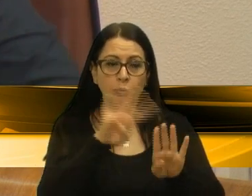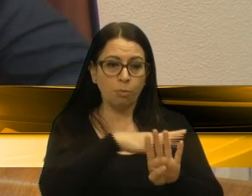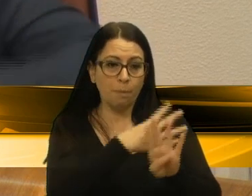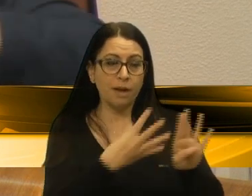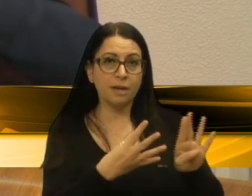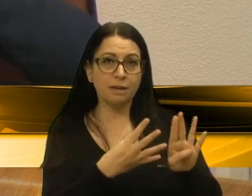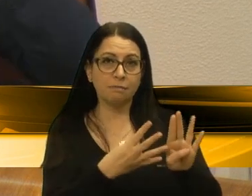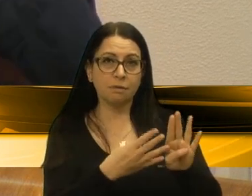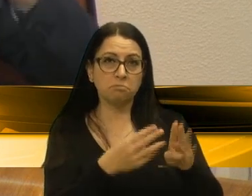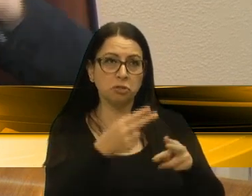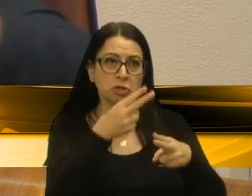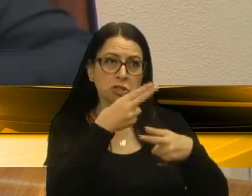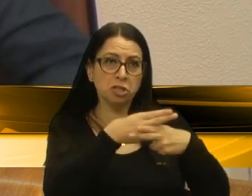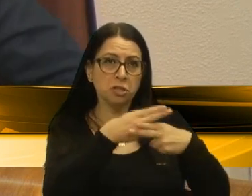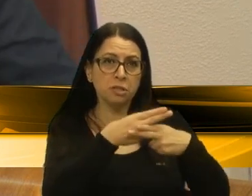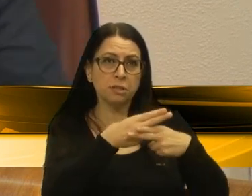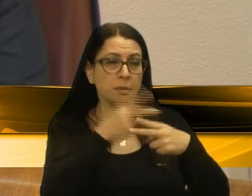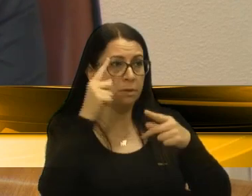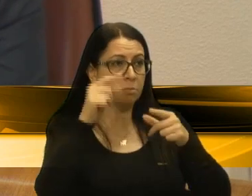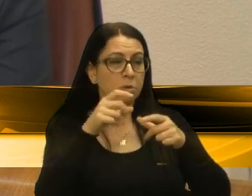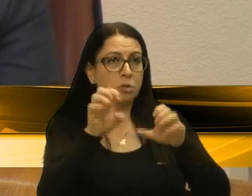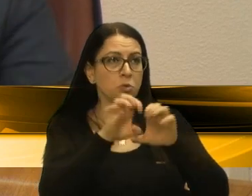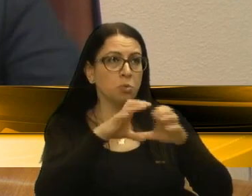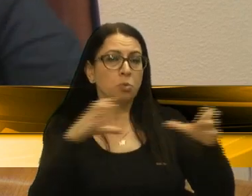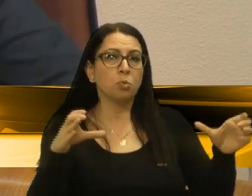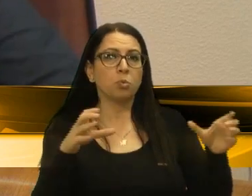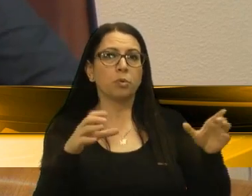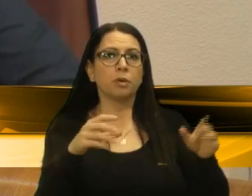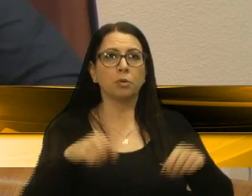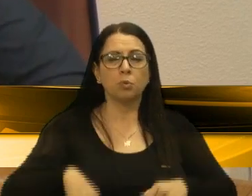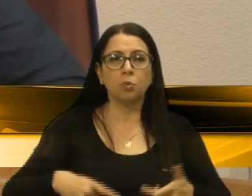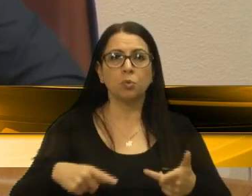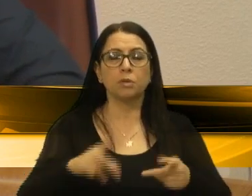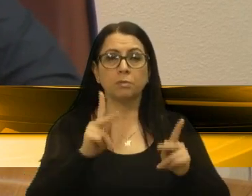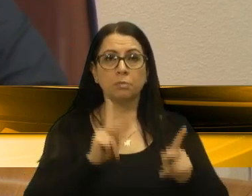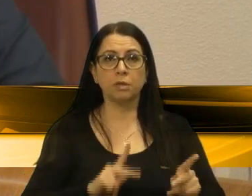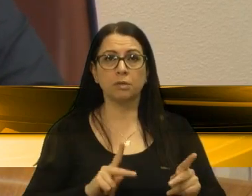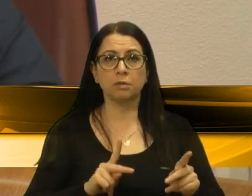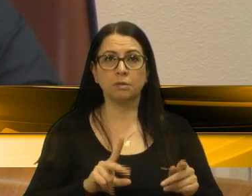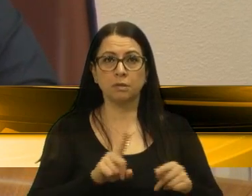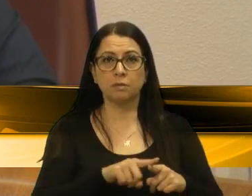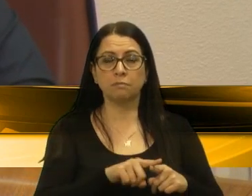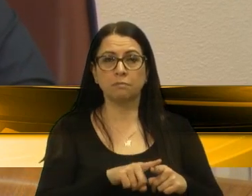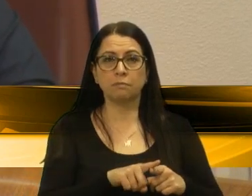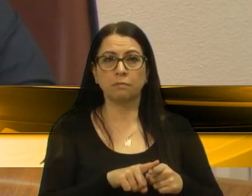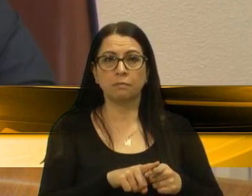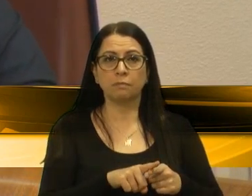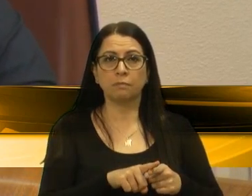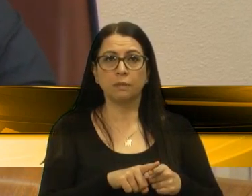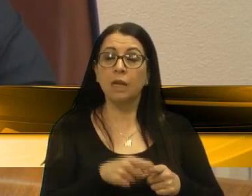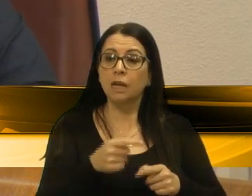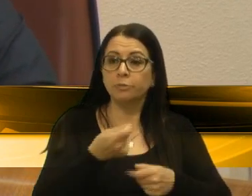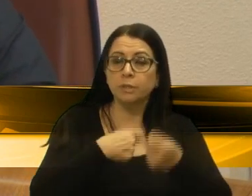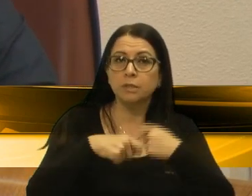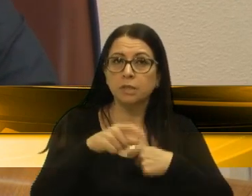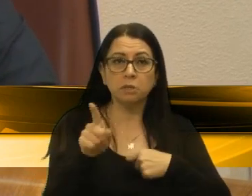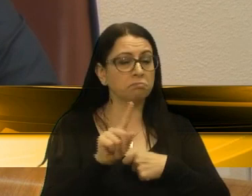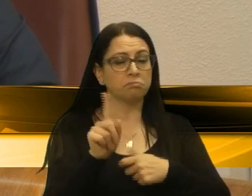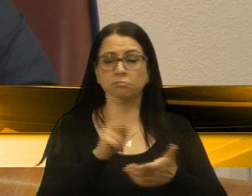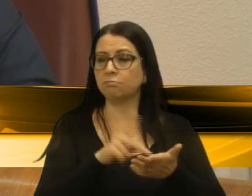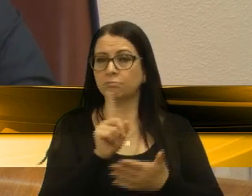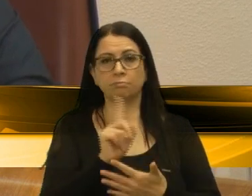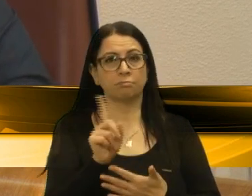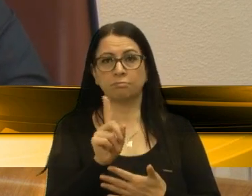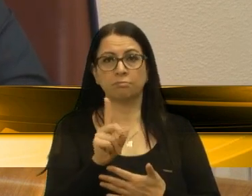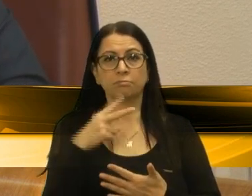nosso agente fazia, o que o nosso diretor fazia? Ele andava no ônibus e ficava acompanhando o número de passageiros, anotando na planilha, e quem informava o